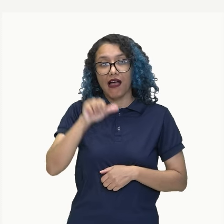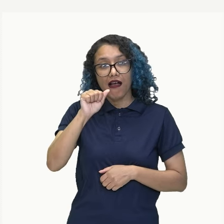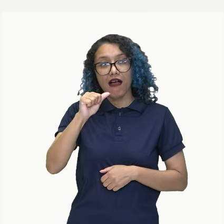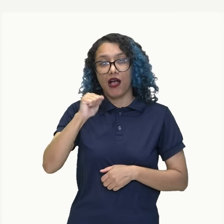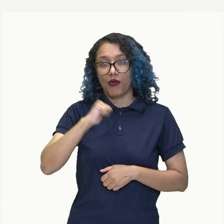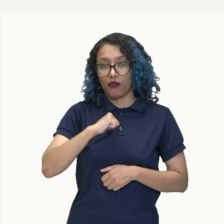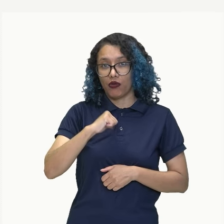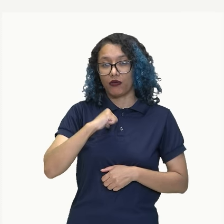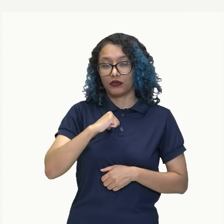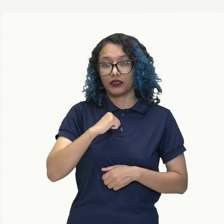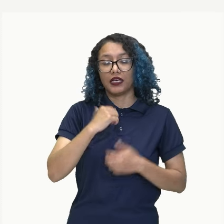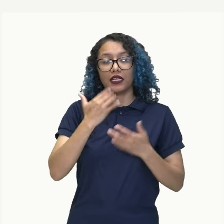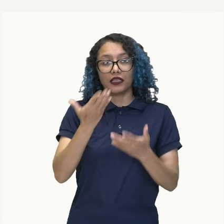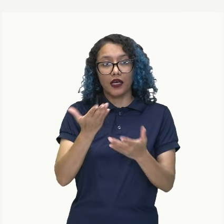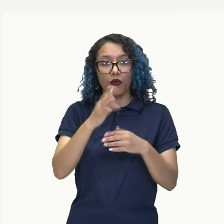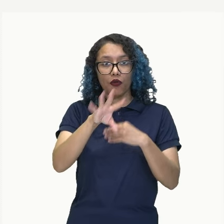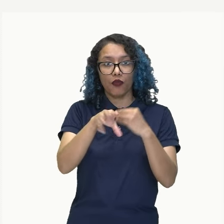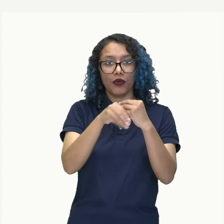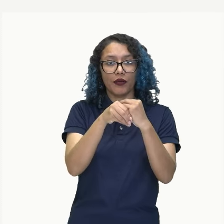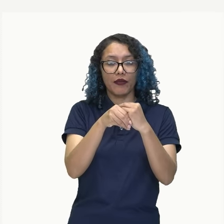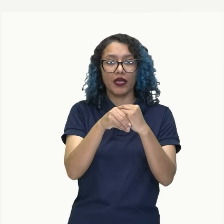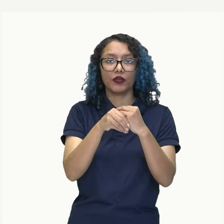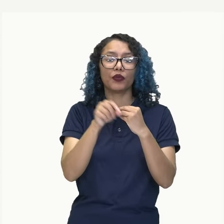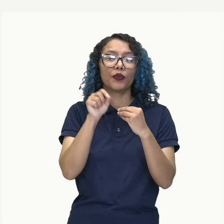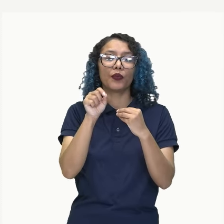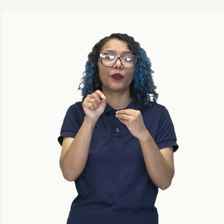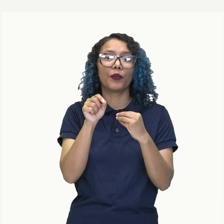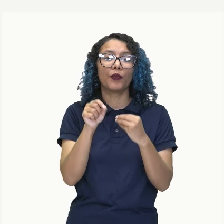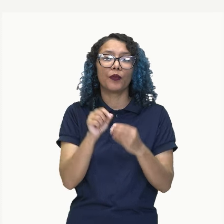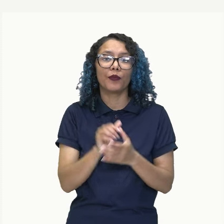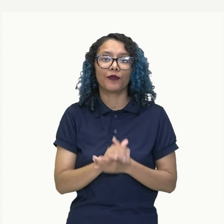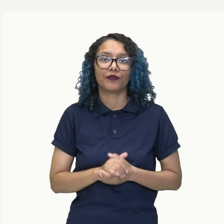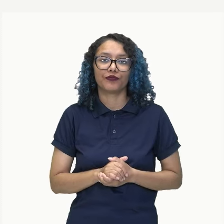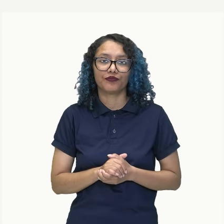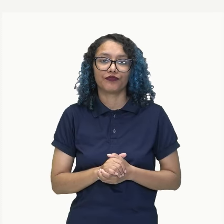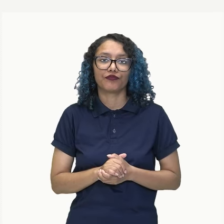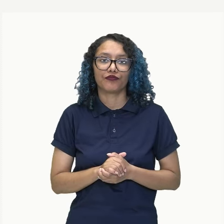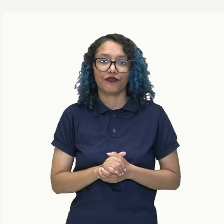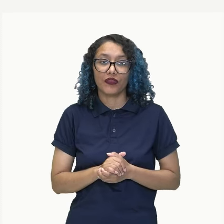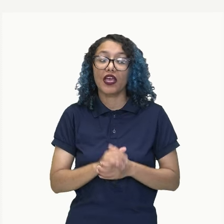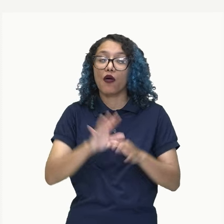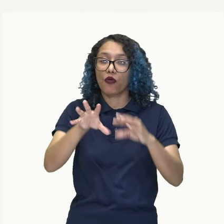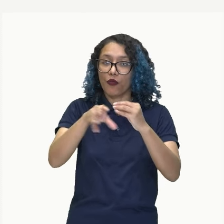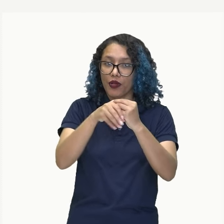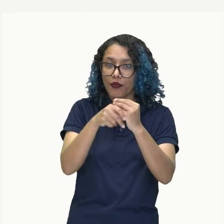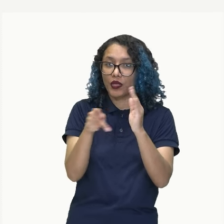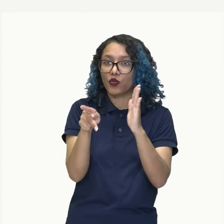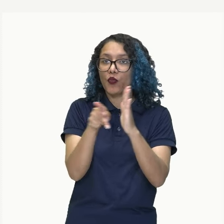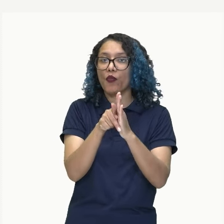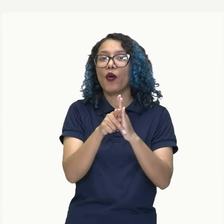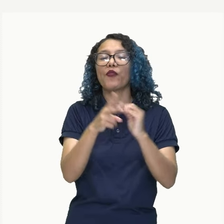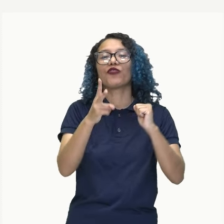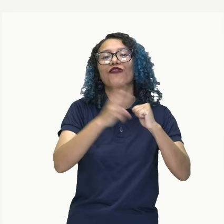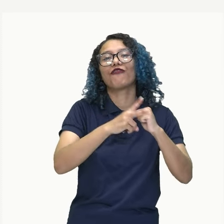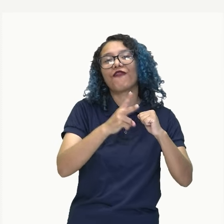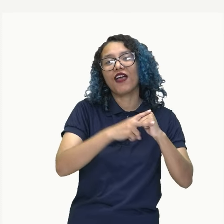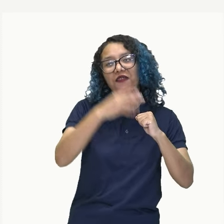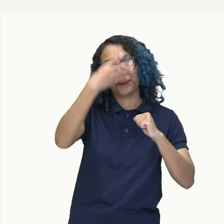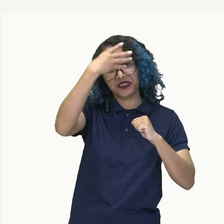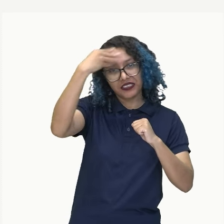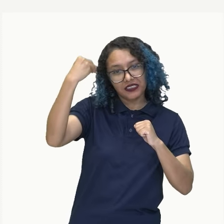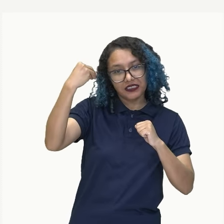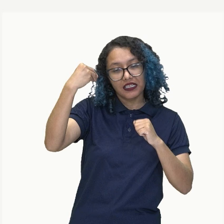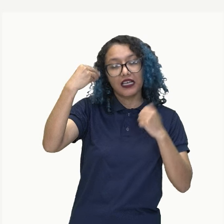este complemento é justamente o complemento do verbo. Esqueceu? A